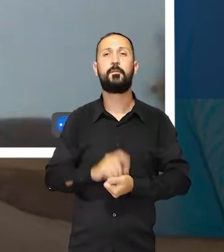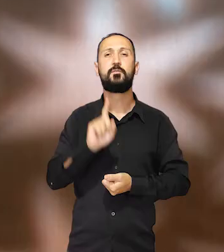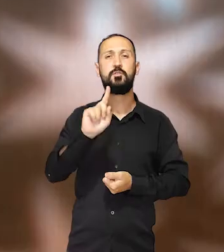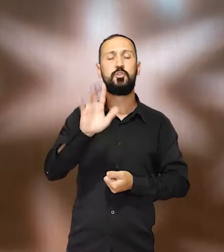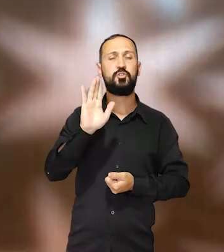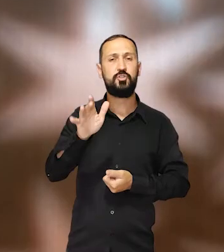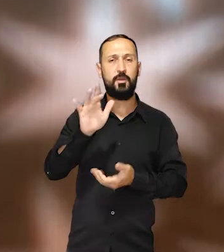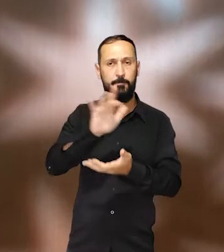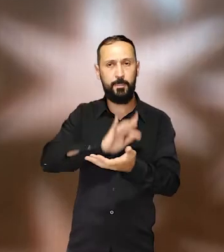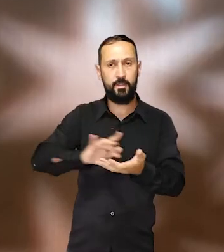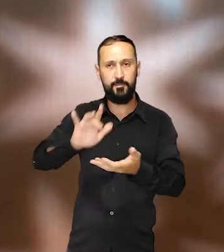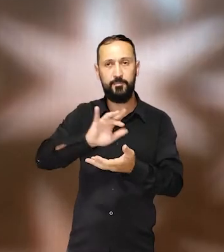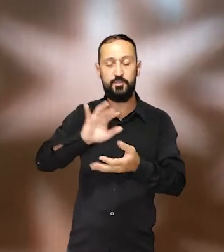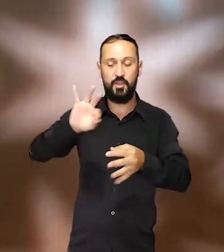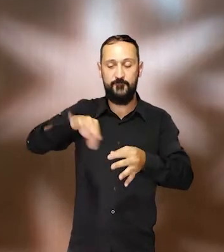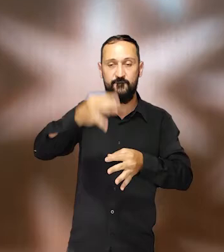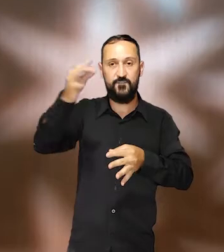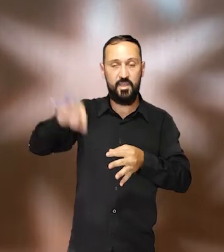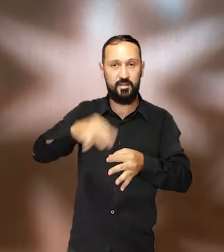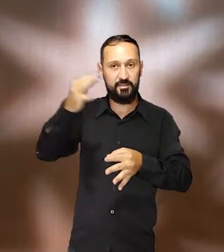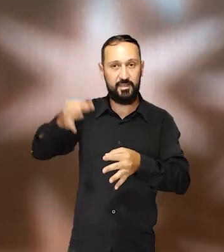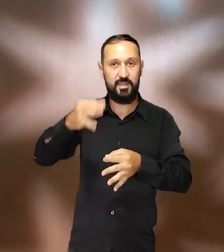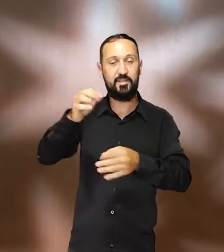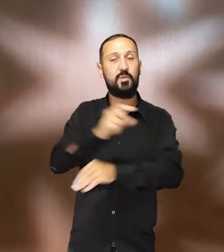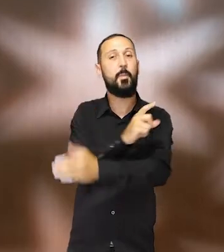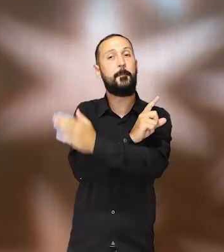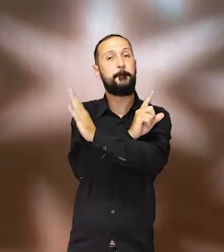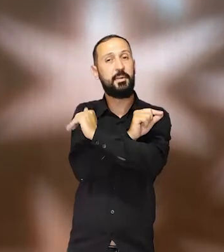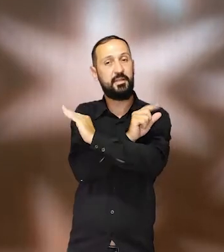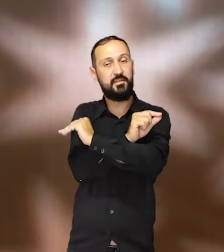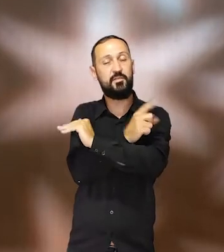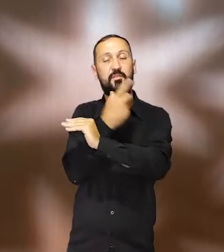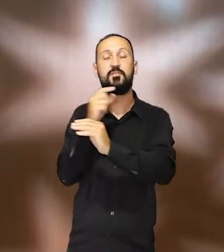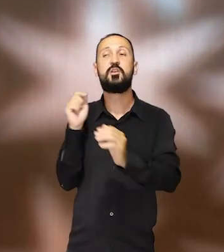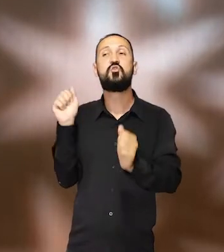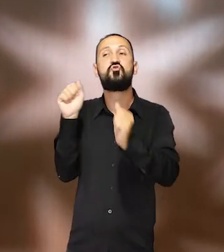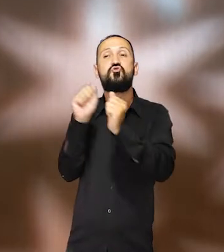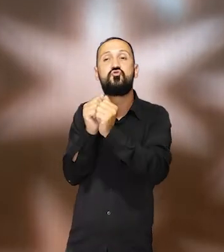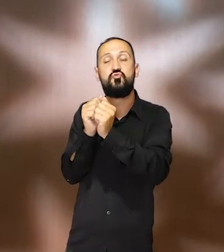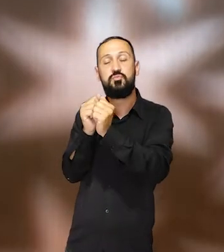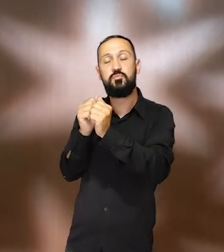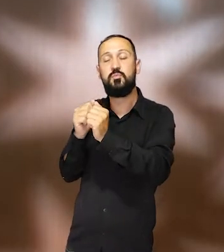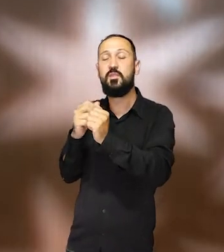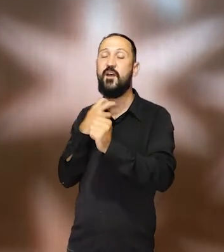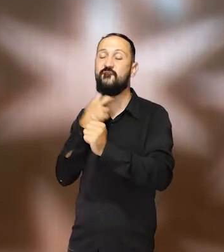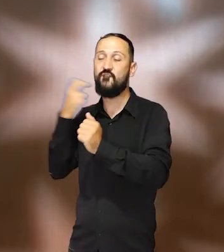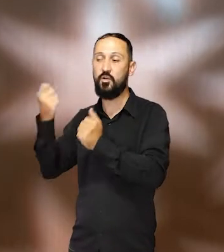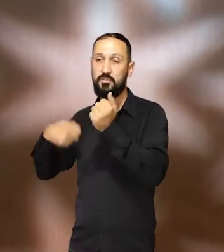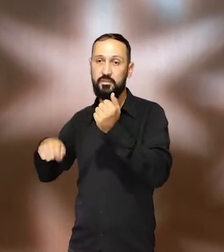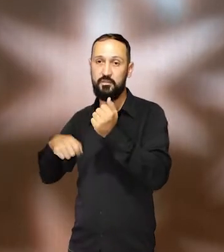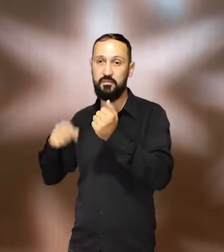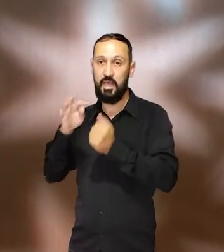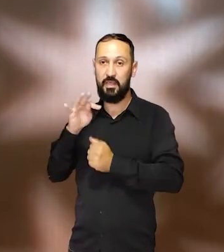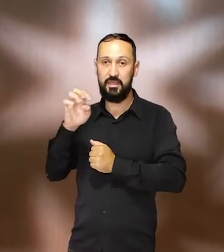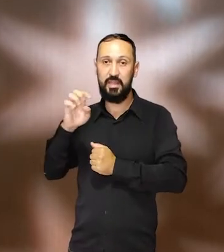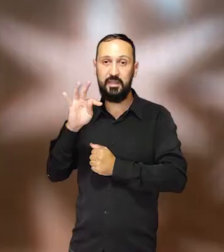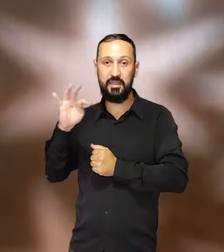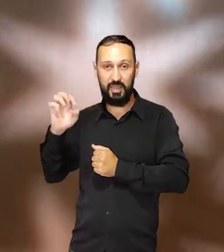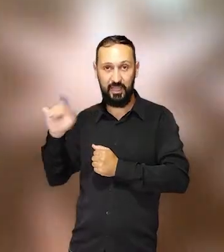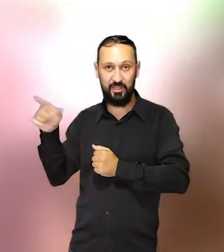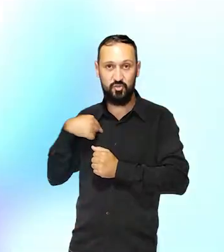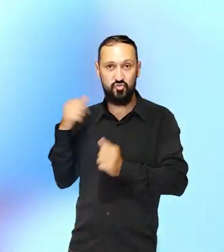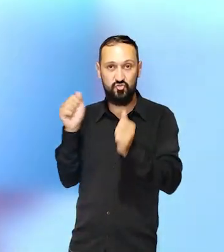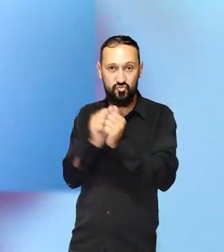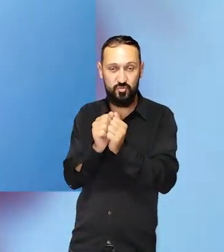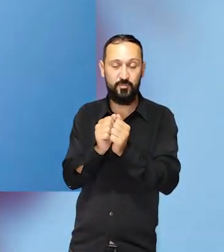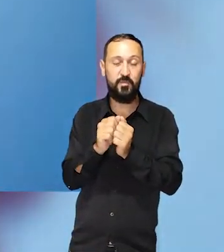obra. Você já lançou o CD Fiandeiras do Pantanal, em que declama seus poemas, acompanhada pela voz e craviola da cantora